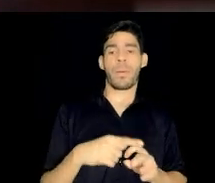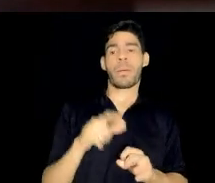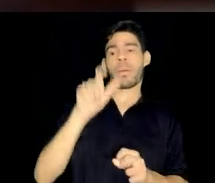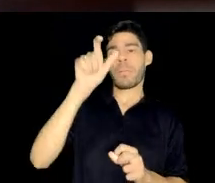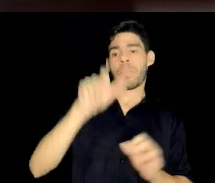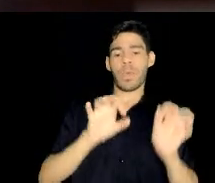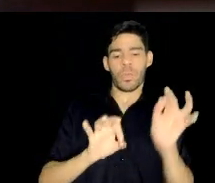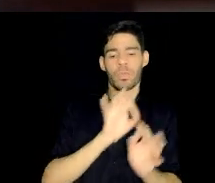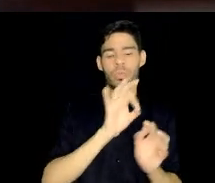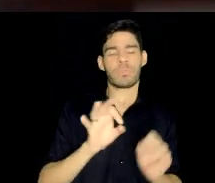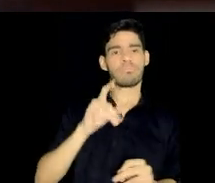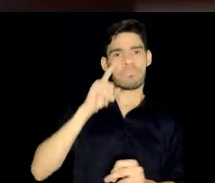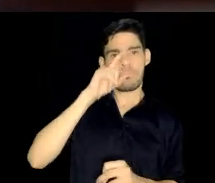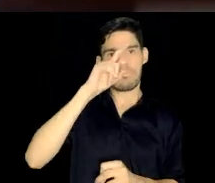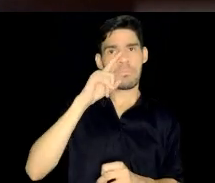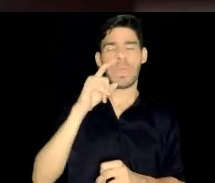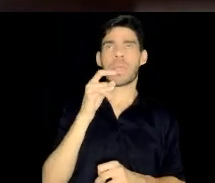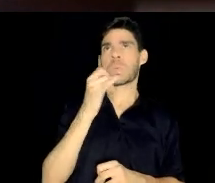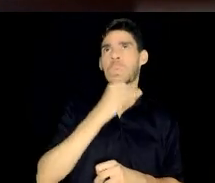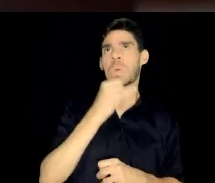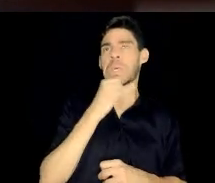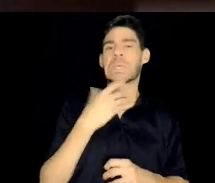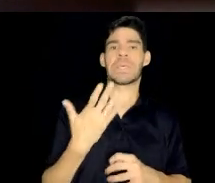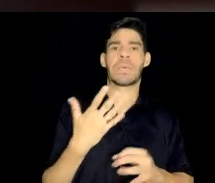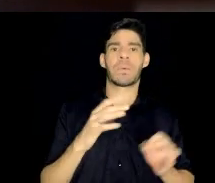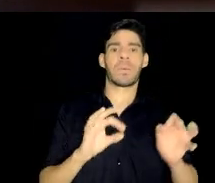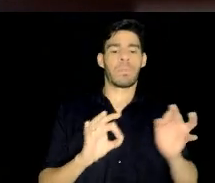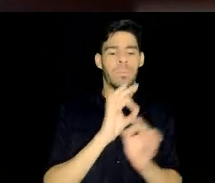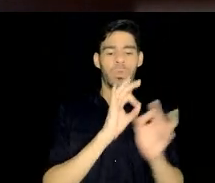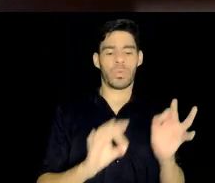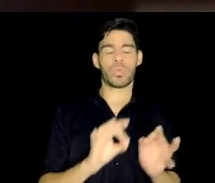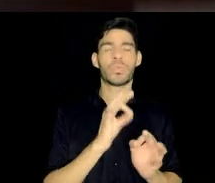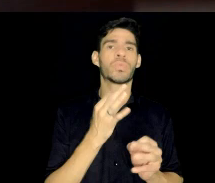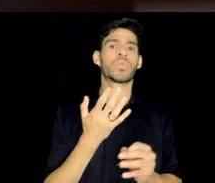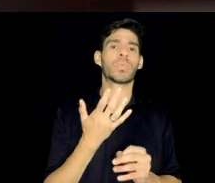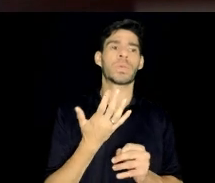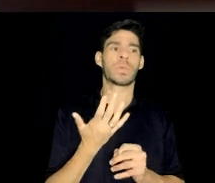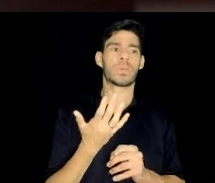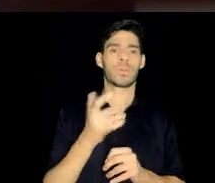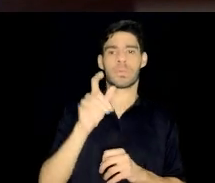o juiz está arriscado. Por exemplo, quando o juiz